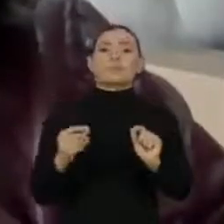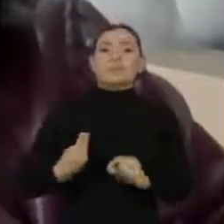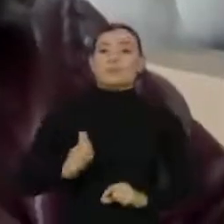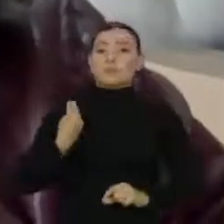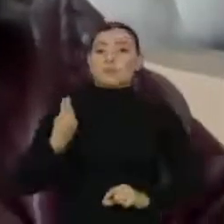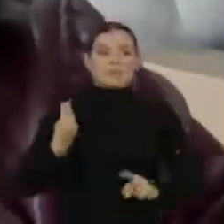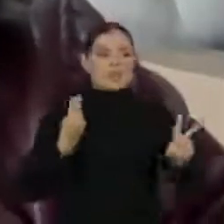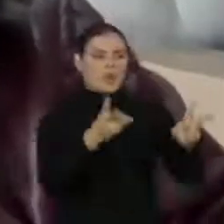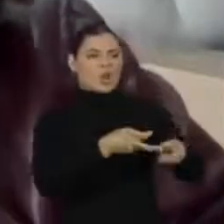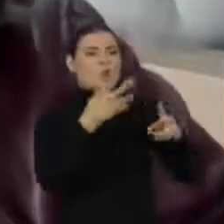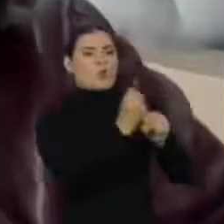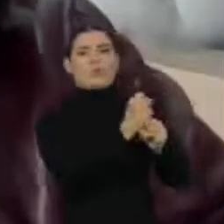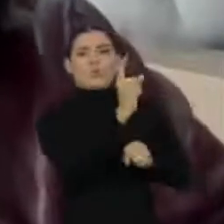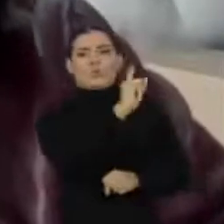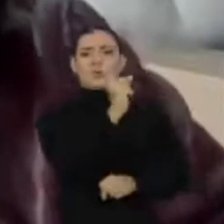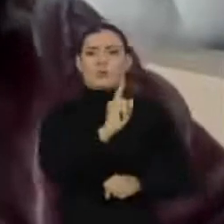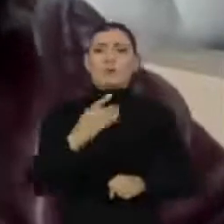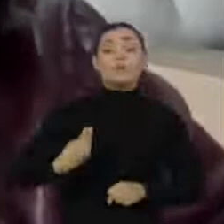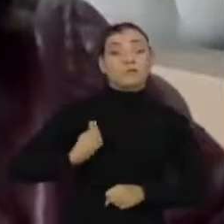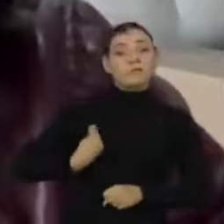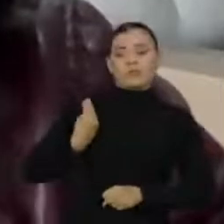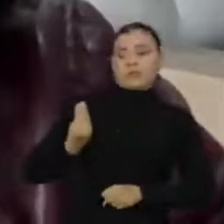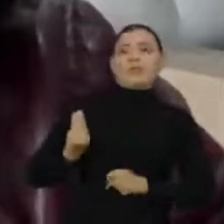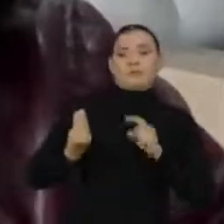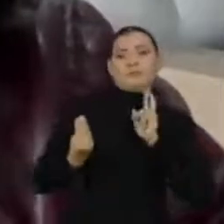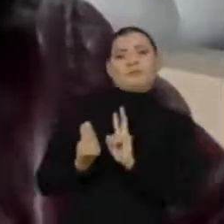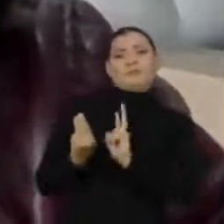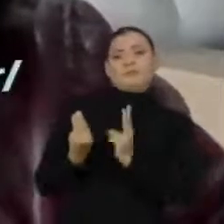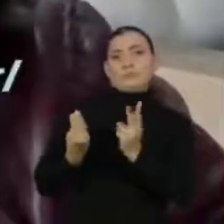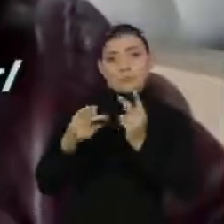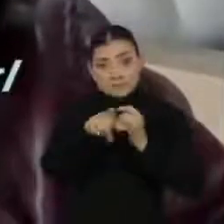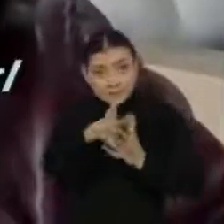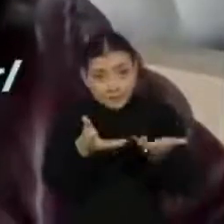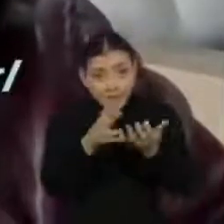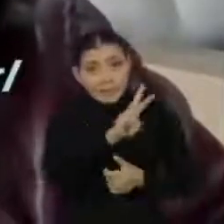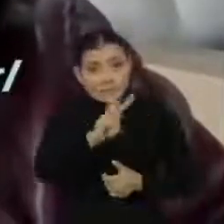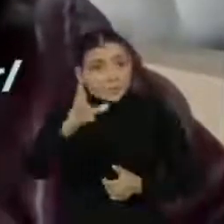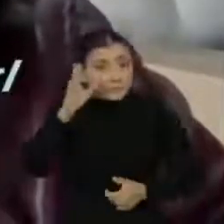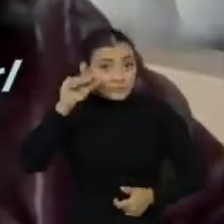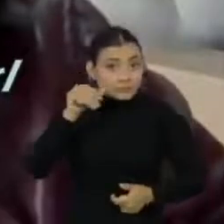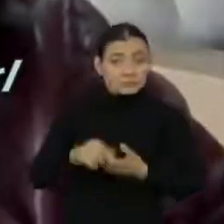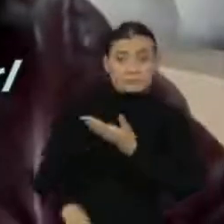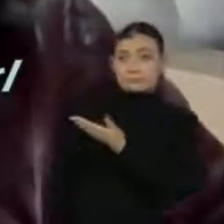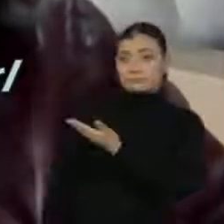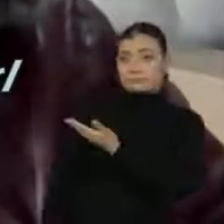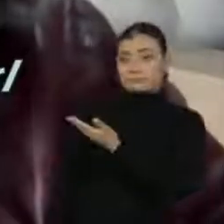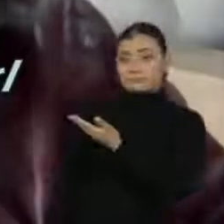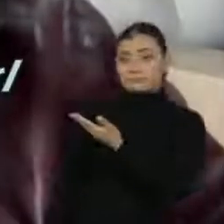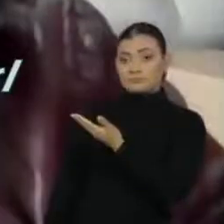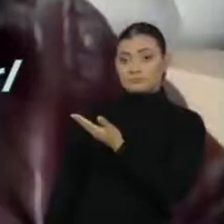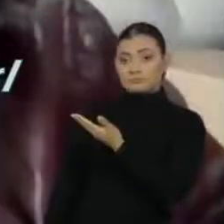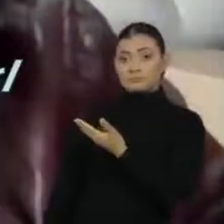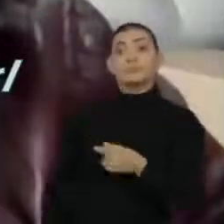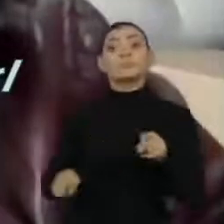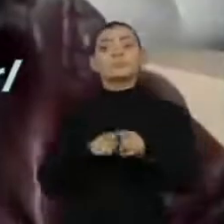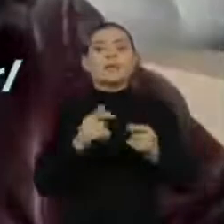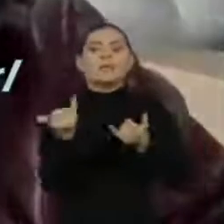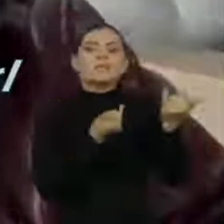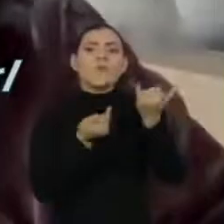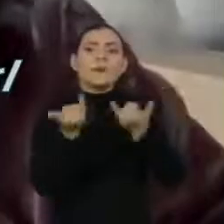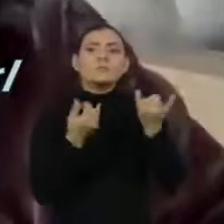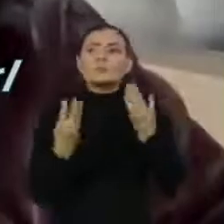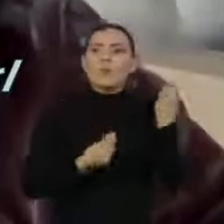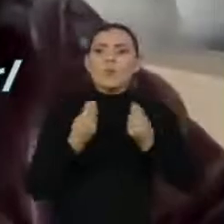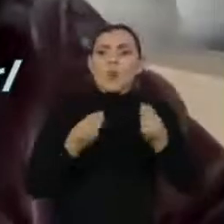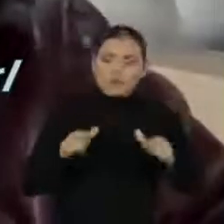Menos Lucro, que está disponível, tem um site, quem puder acessar, né? Com uma agenda bem direta de como a gente pode